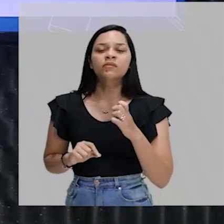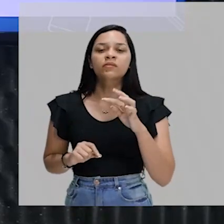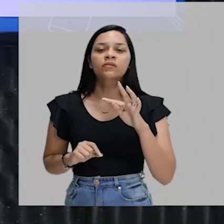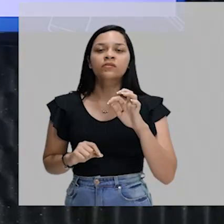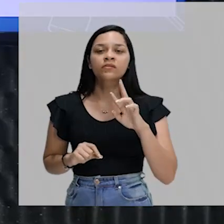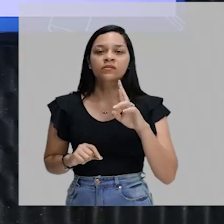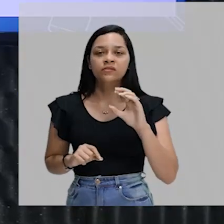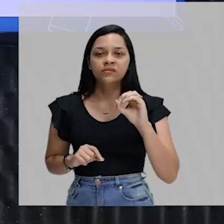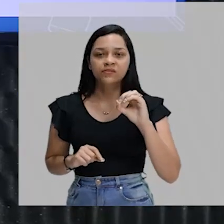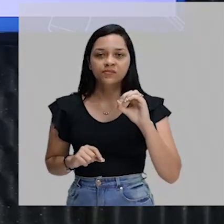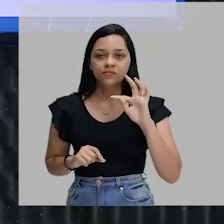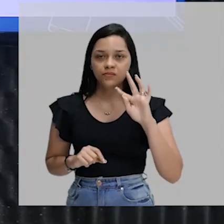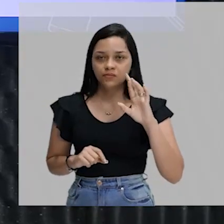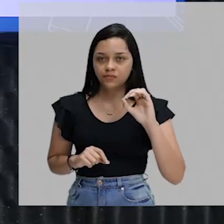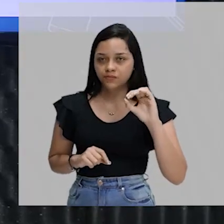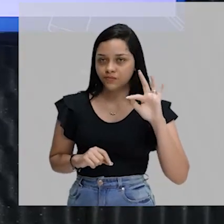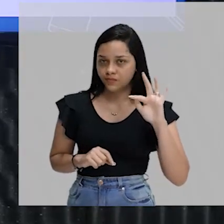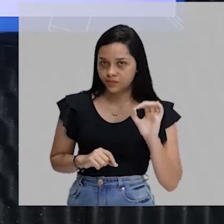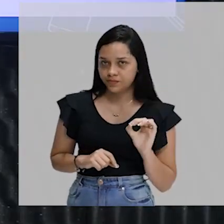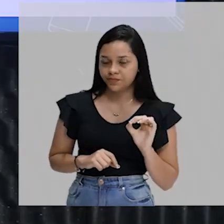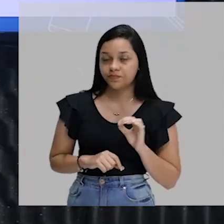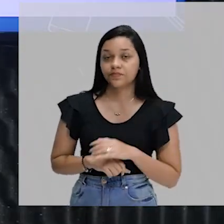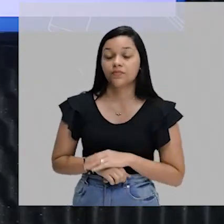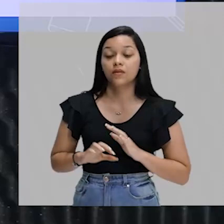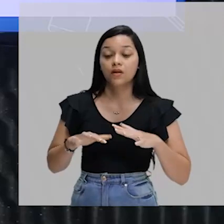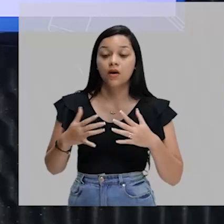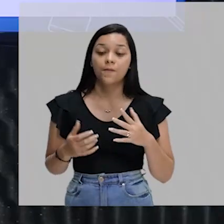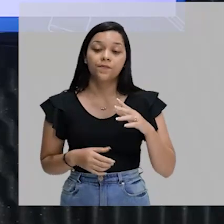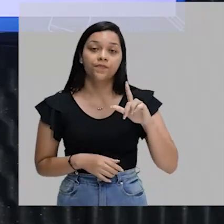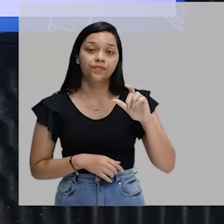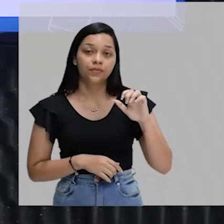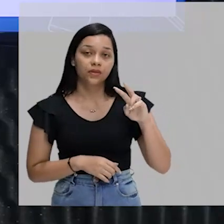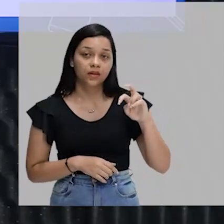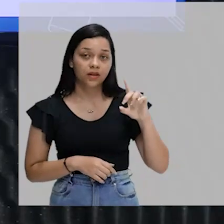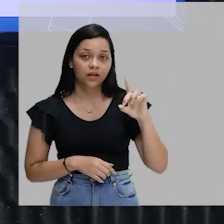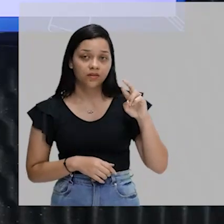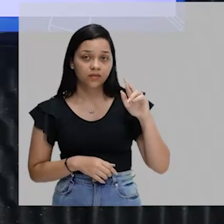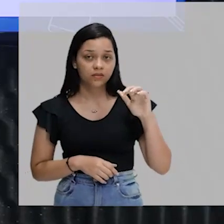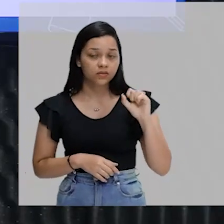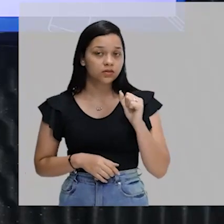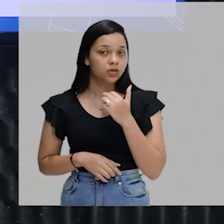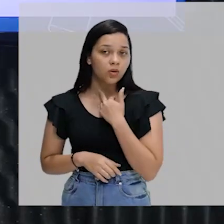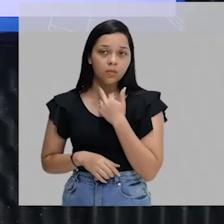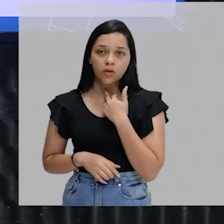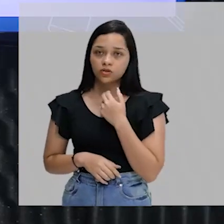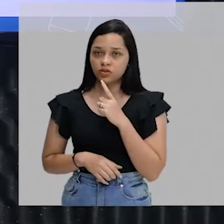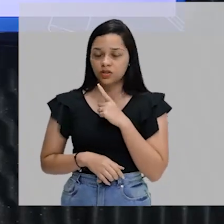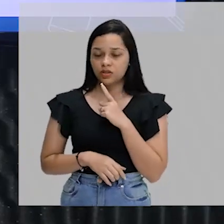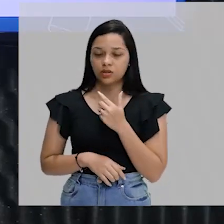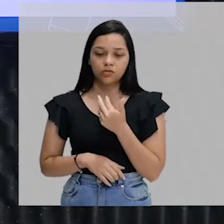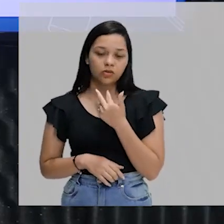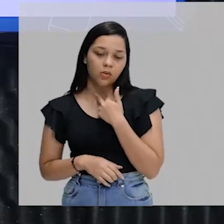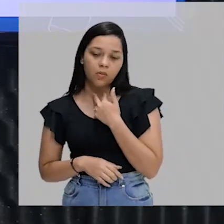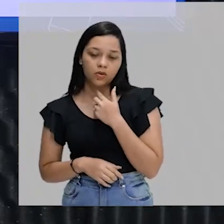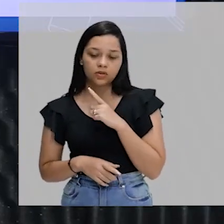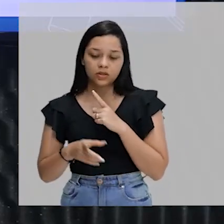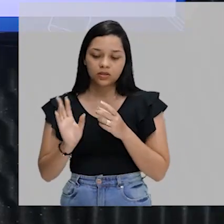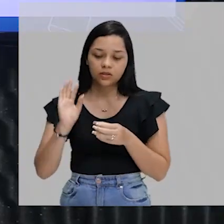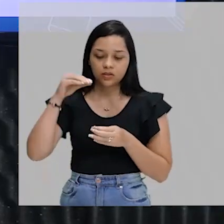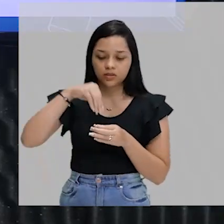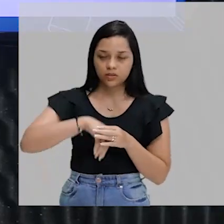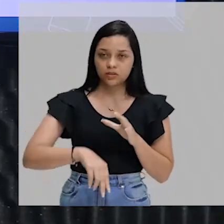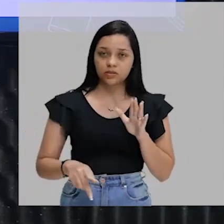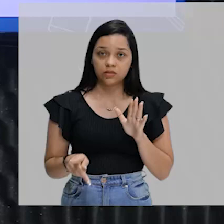ela não faz fotossíntese. Então as leveduras não podem ter cloroplastos. Então não dá para fazer essa inserção